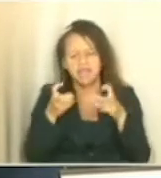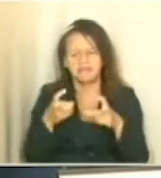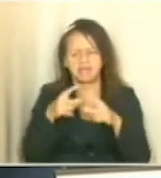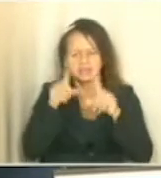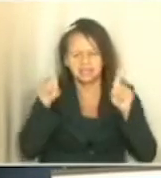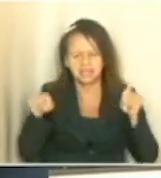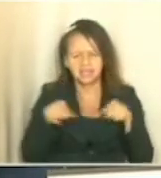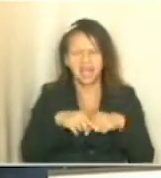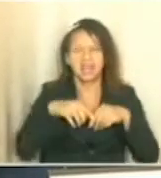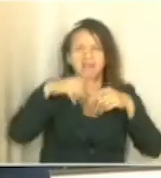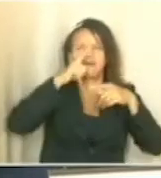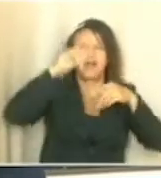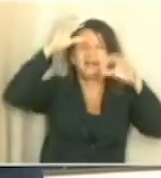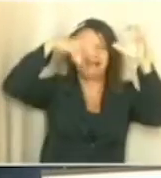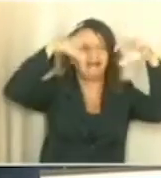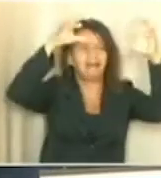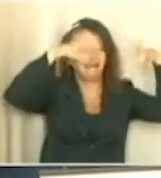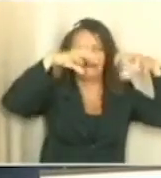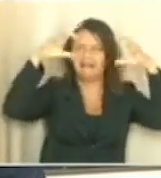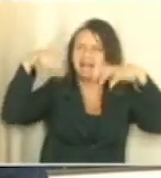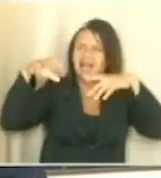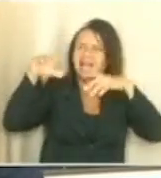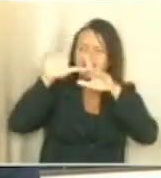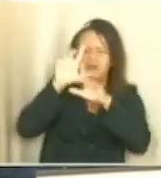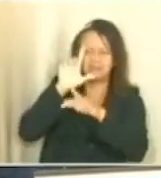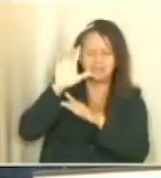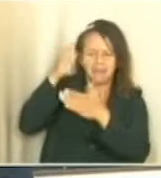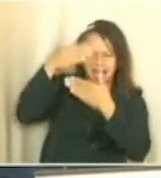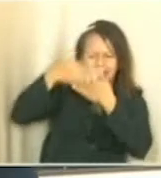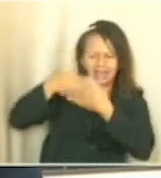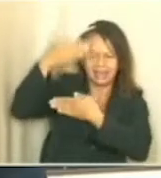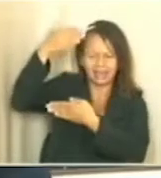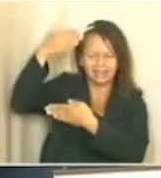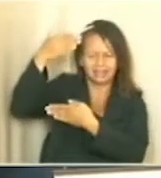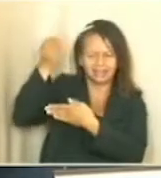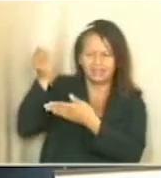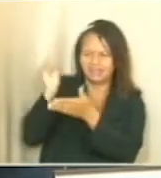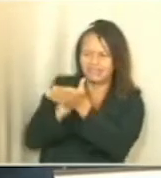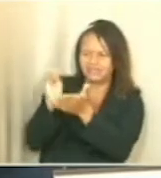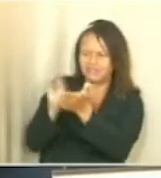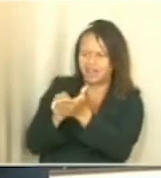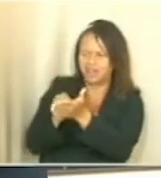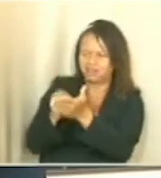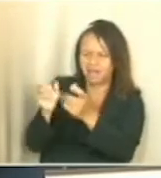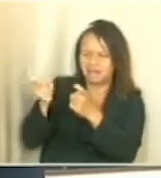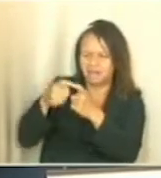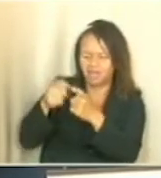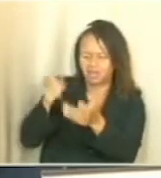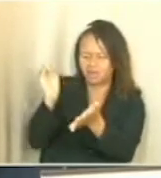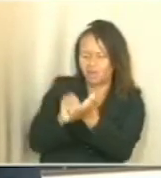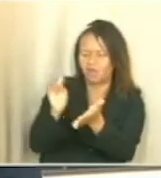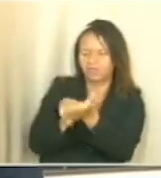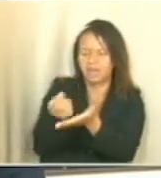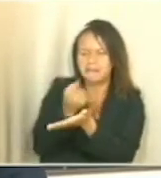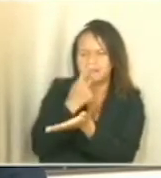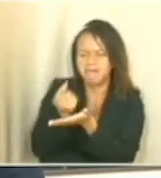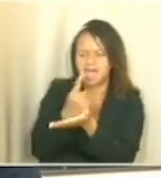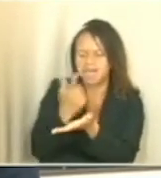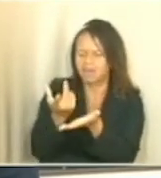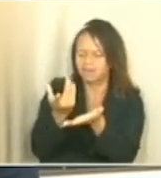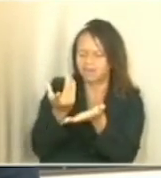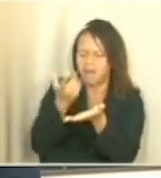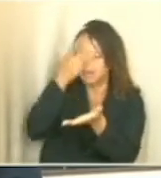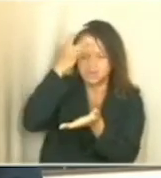com vazamento, paredes mofadas, faltam médicos, remédios. As pessoas não